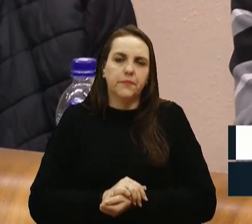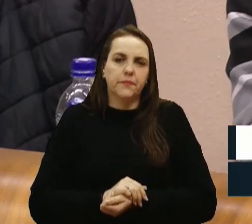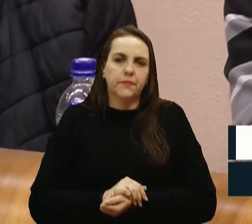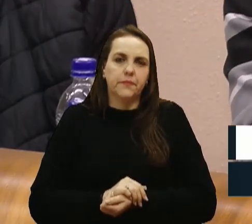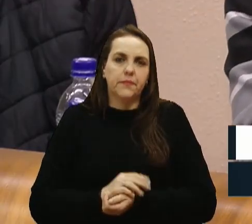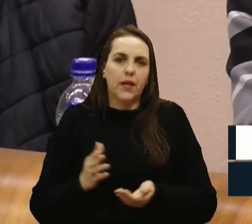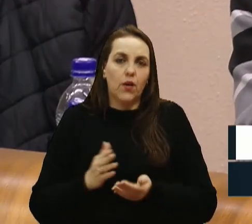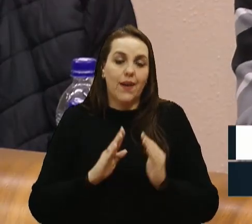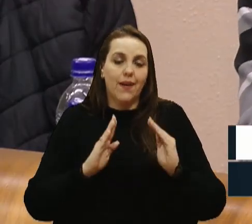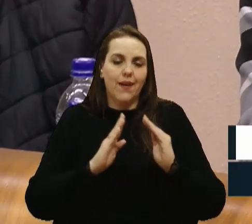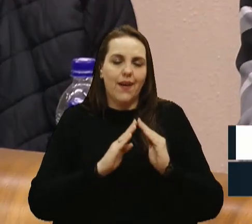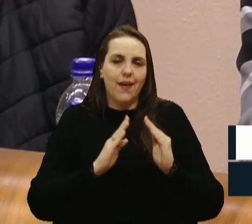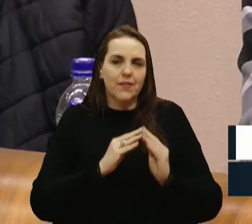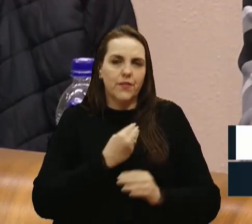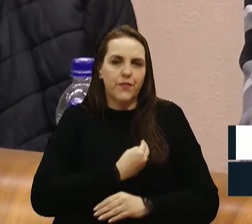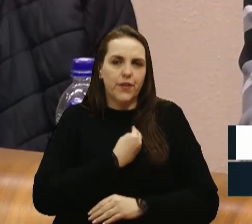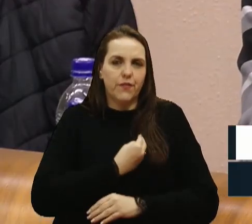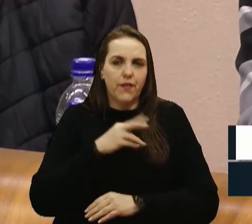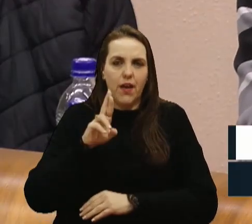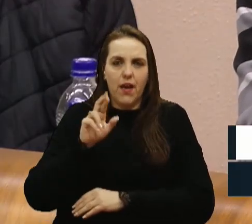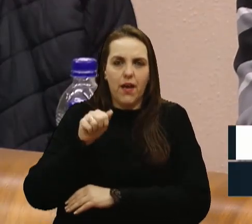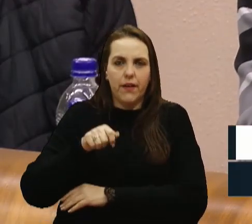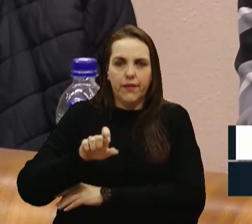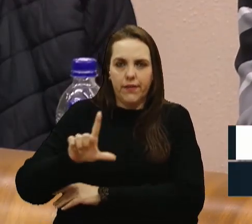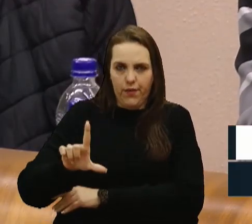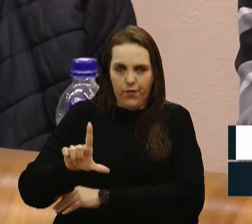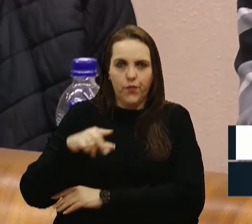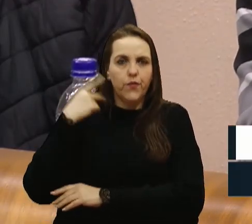A Casa Viva Raquel, vereadora Rose,